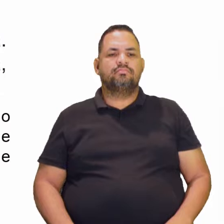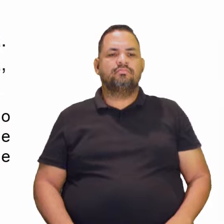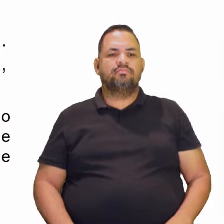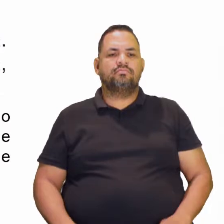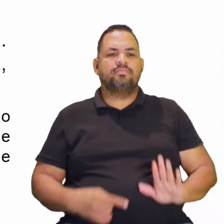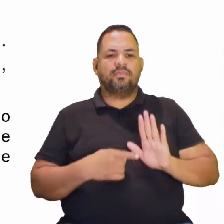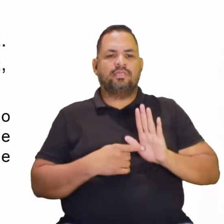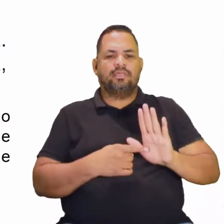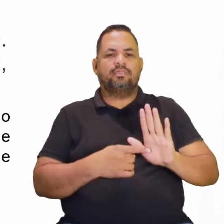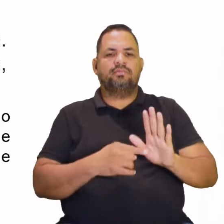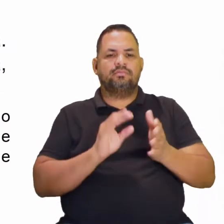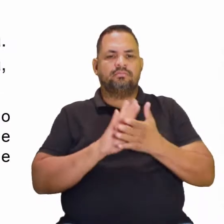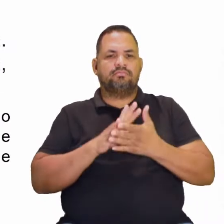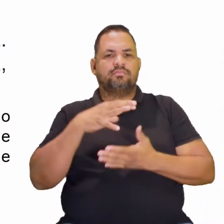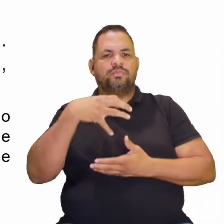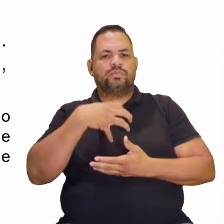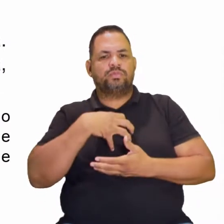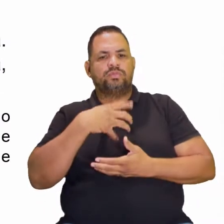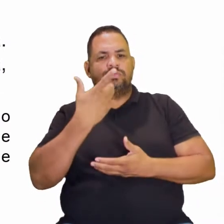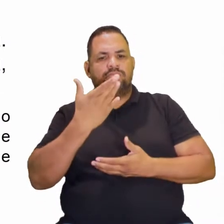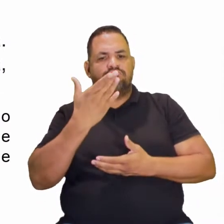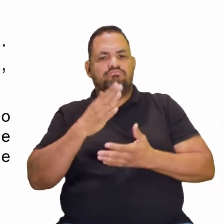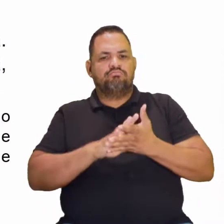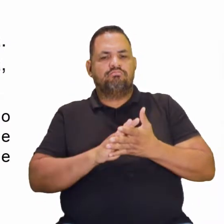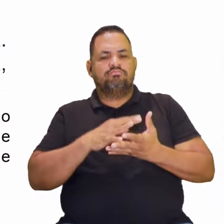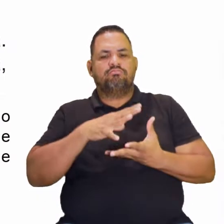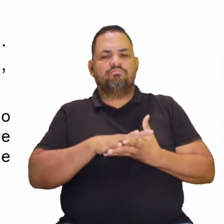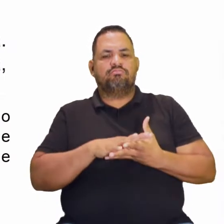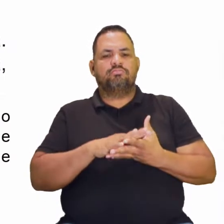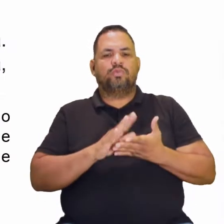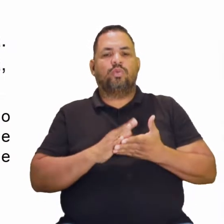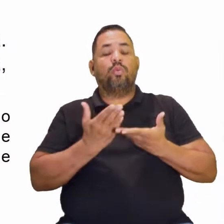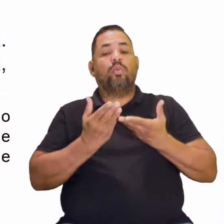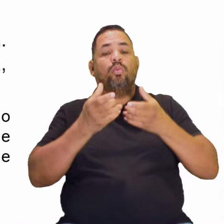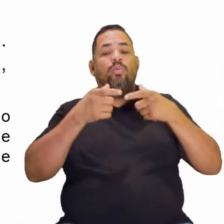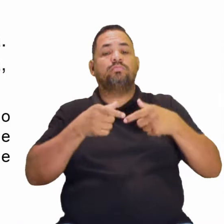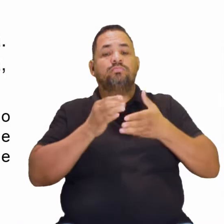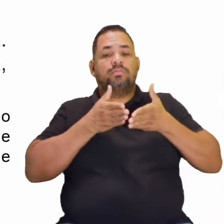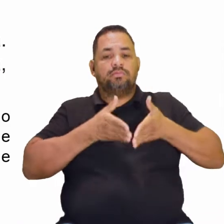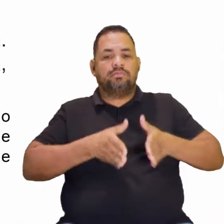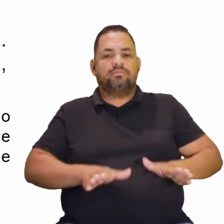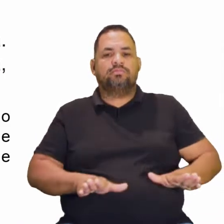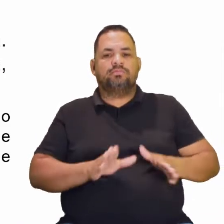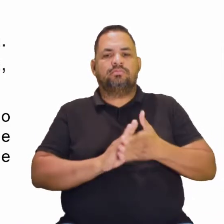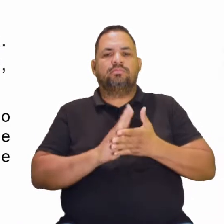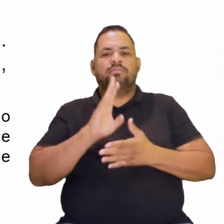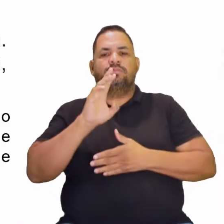ele registra as suas impressões da terra natal, que é